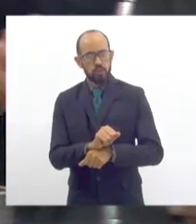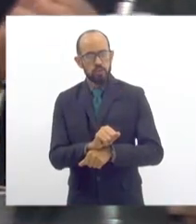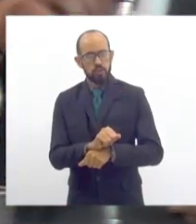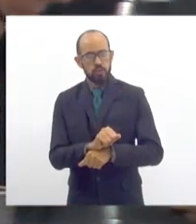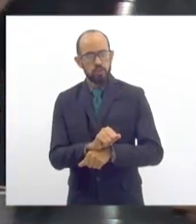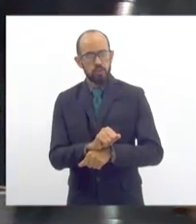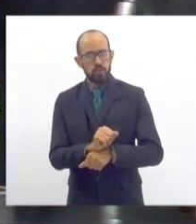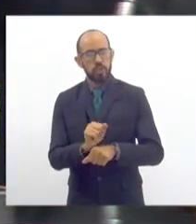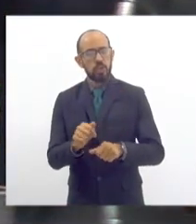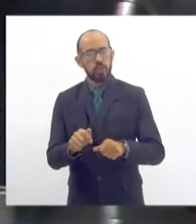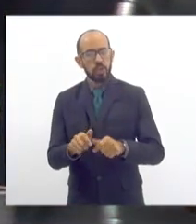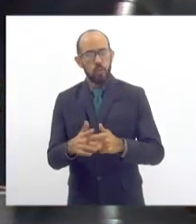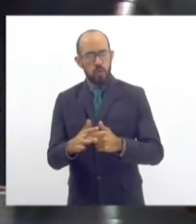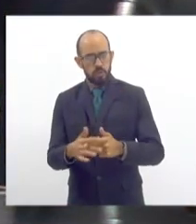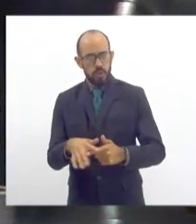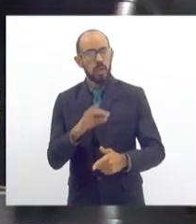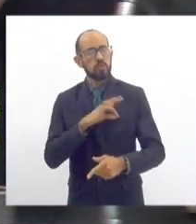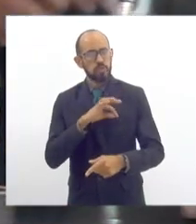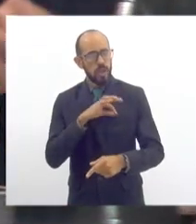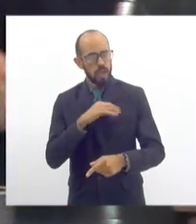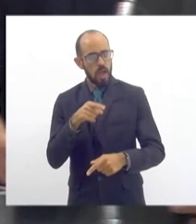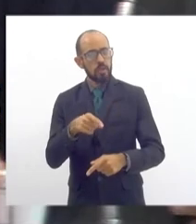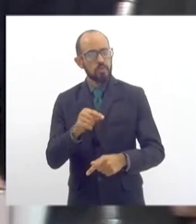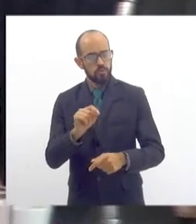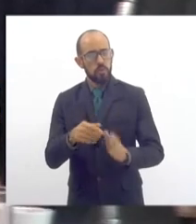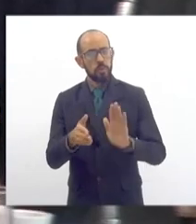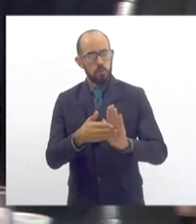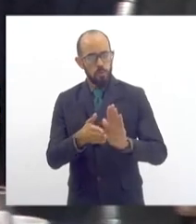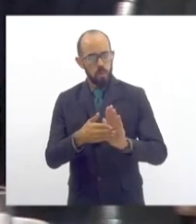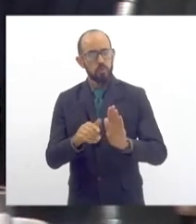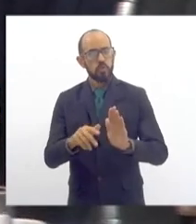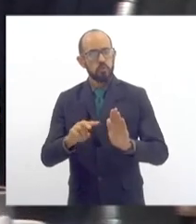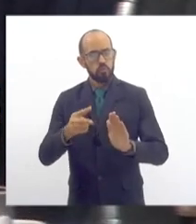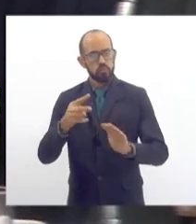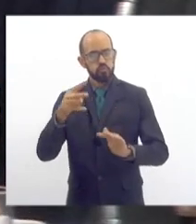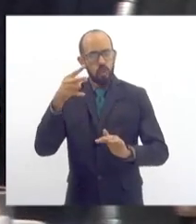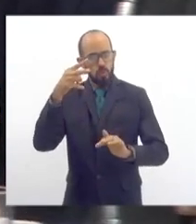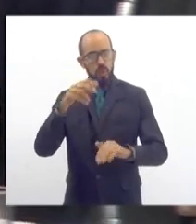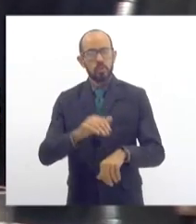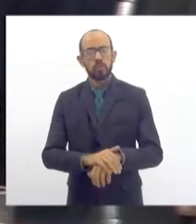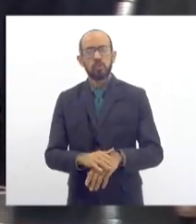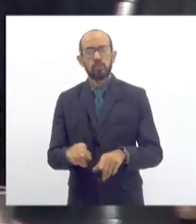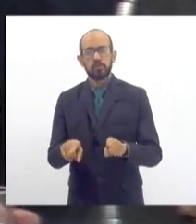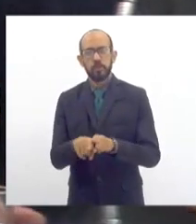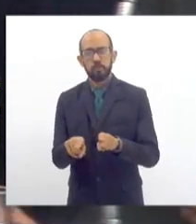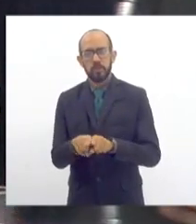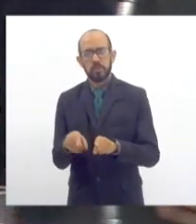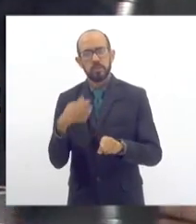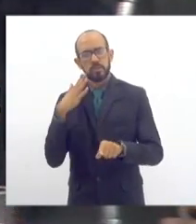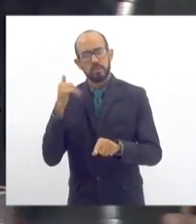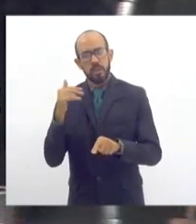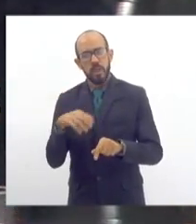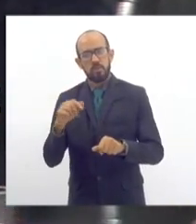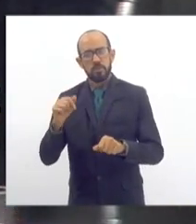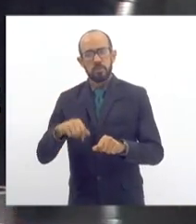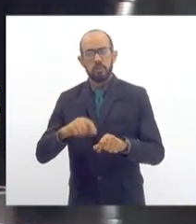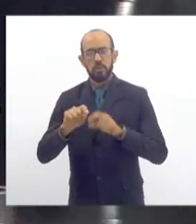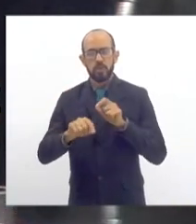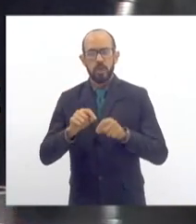sendo desrespeitado com as progressões não sendo efetivadas. E a gente sabe também que houve um entendimento